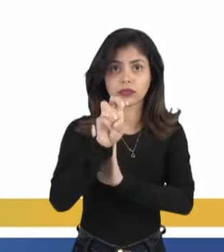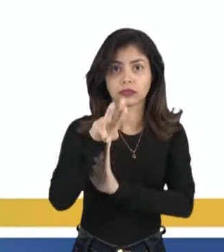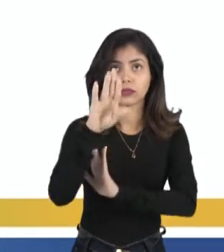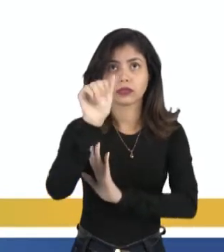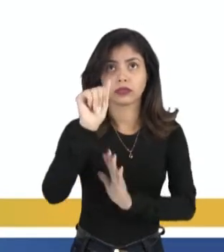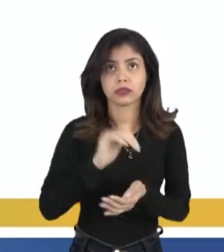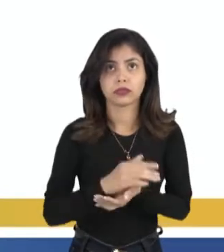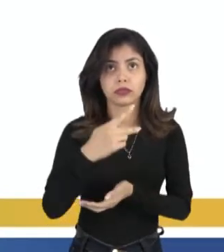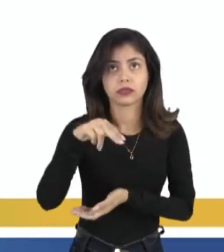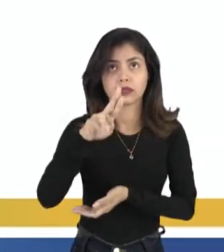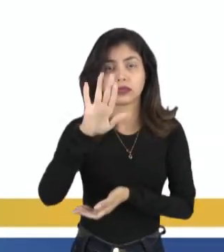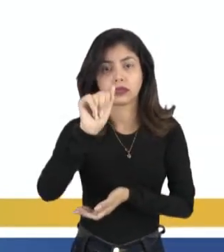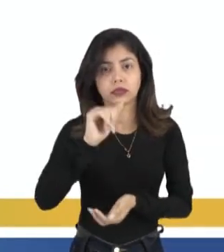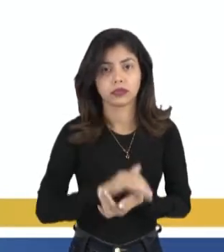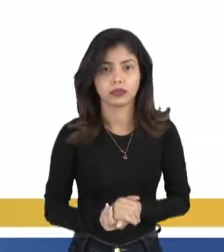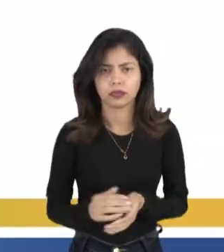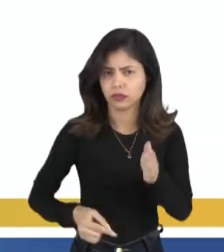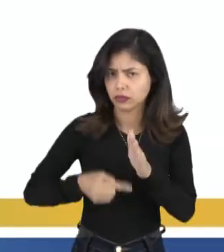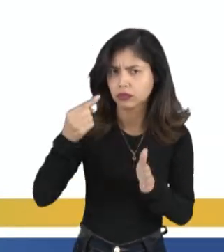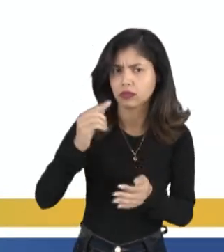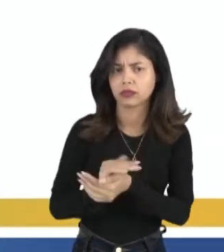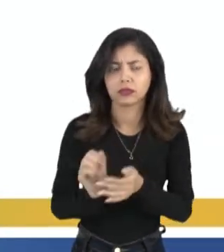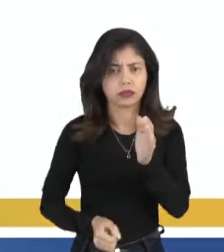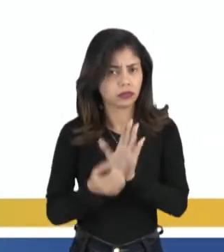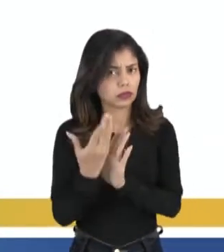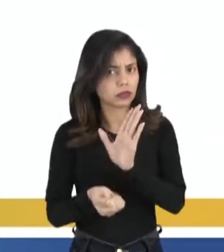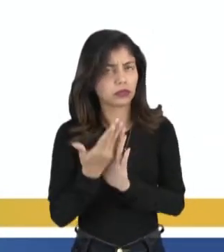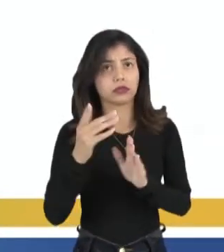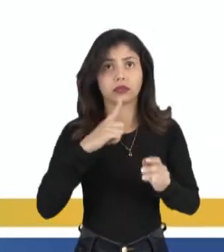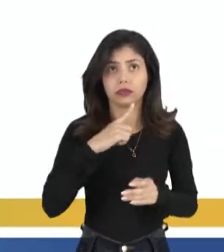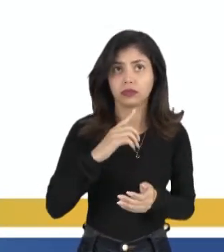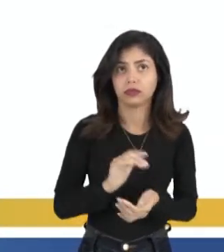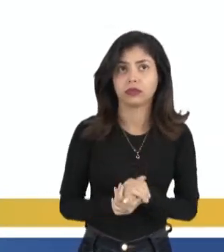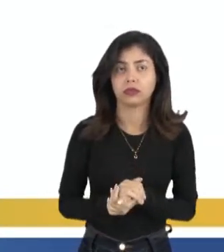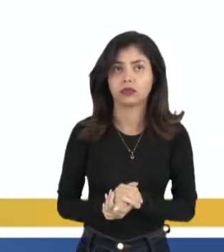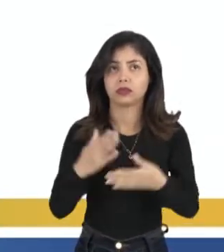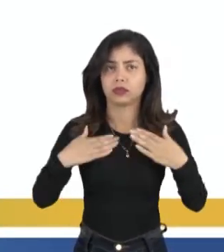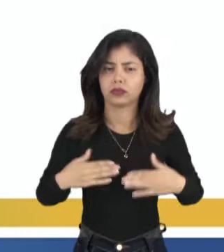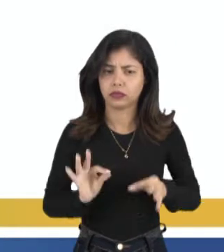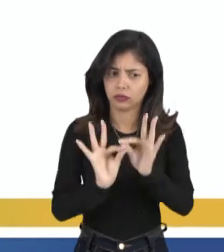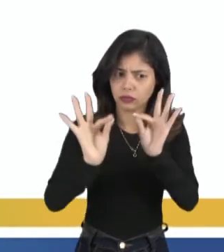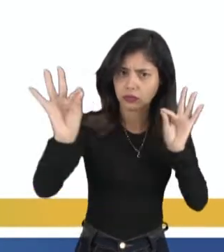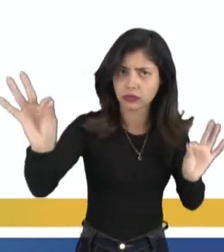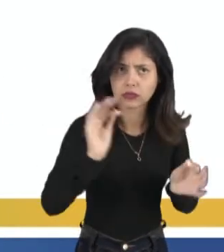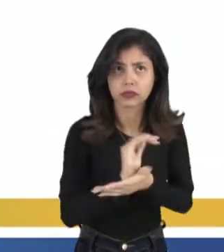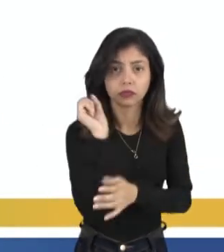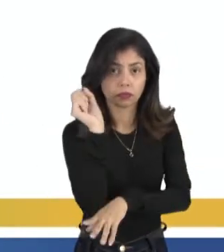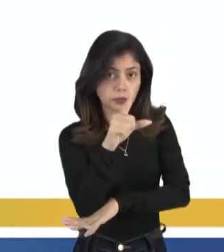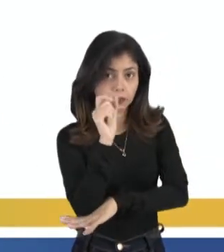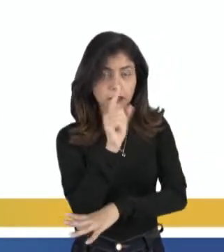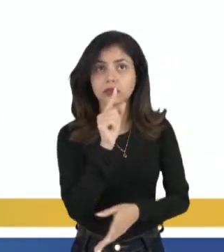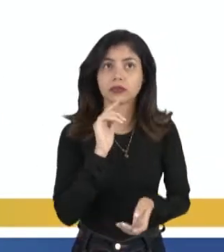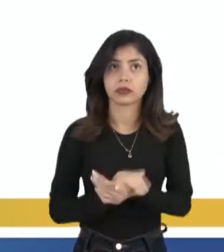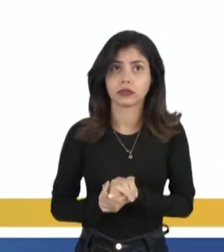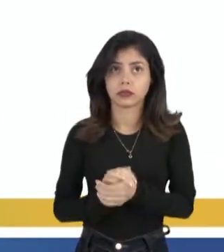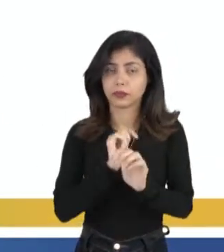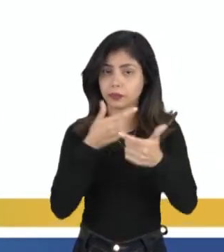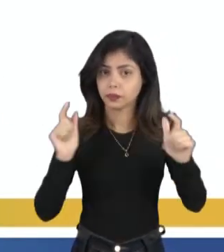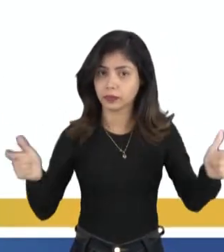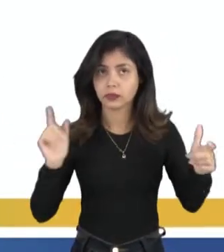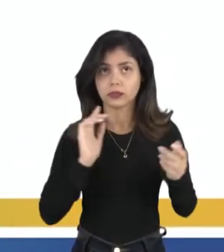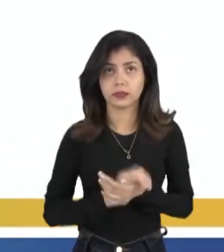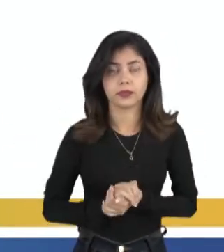penumbra. Então, primeiro, para produzir um eclipse tem que ser um corpo extenso. Você pode ver ali em azul uma lâmpada um pouquinho